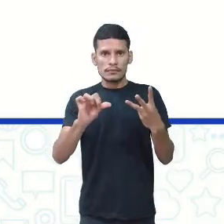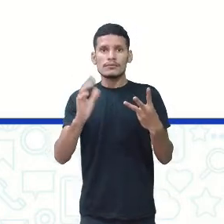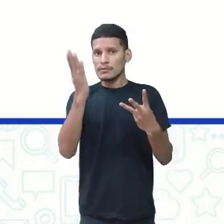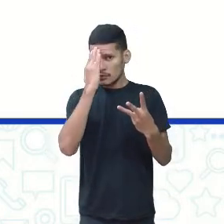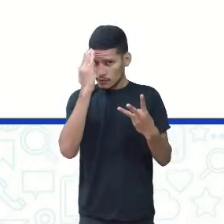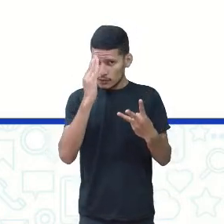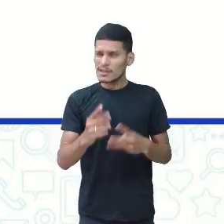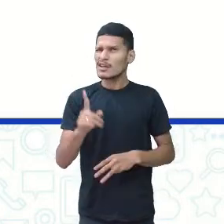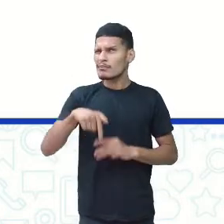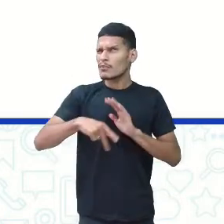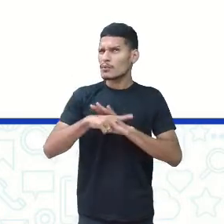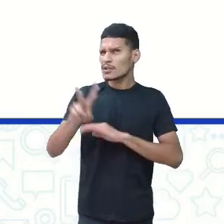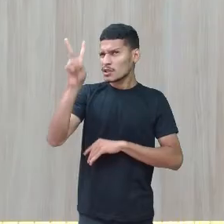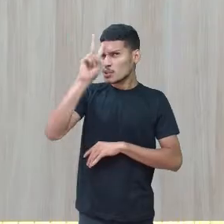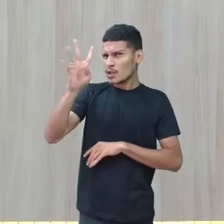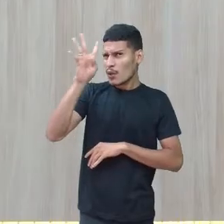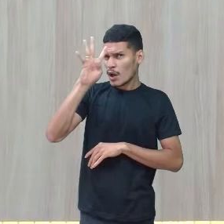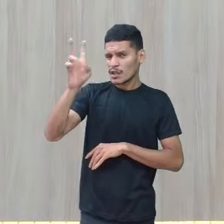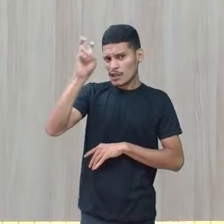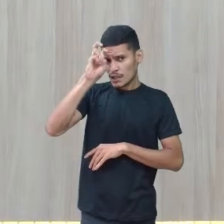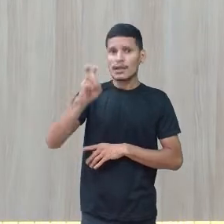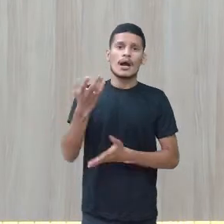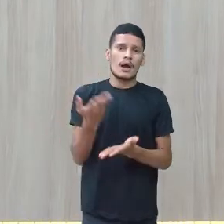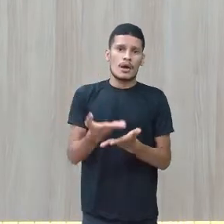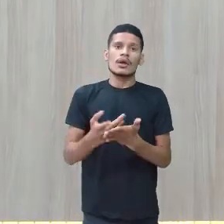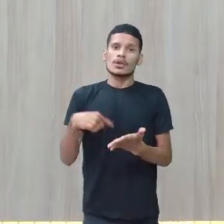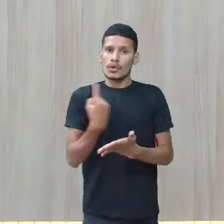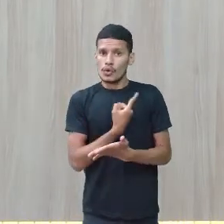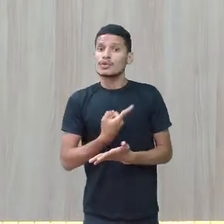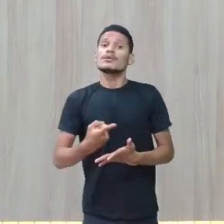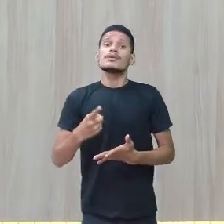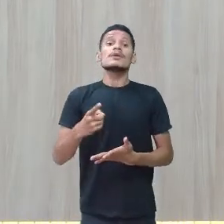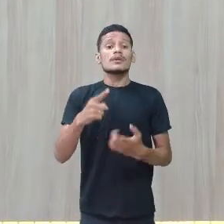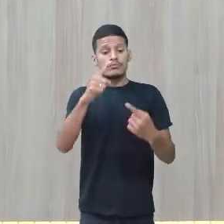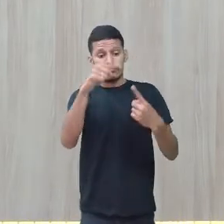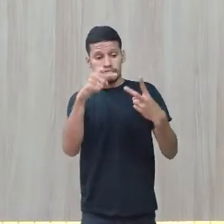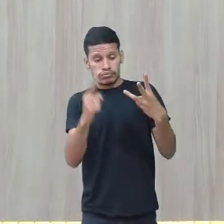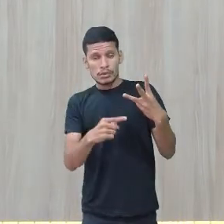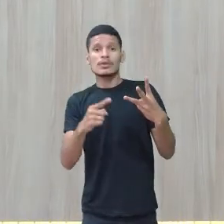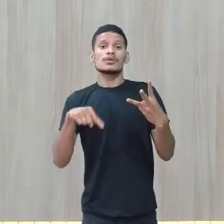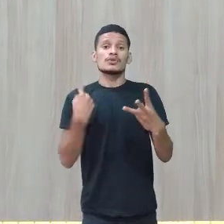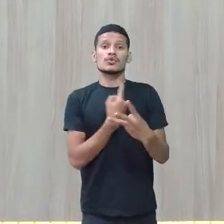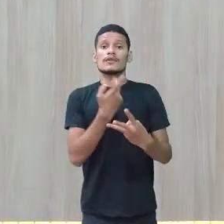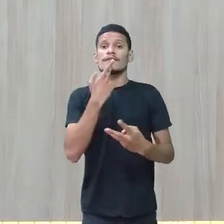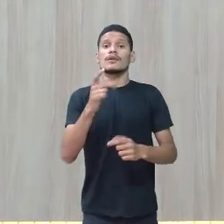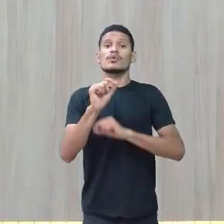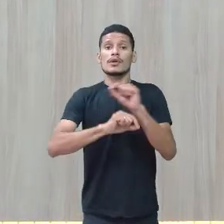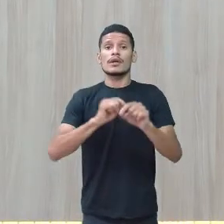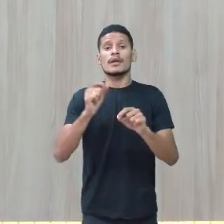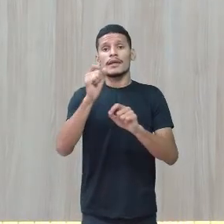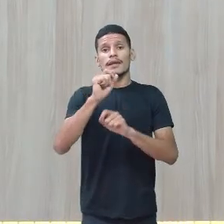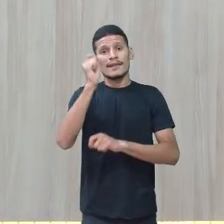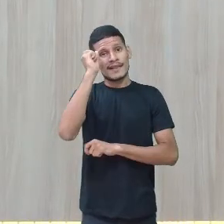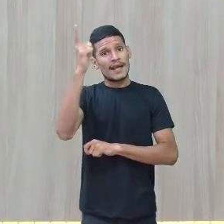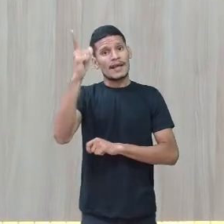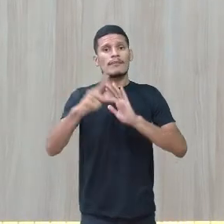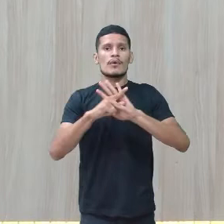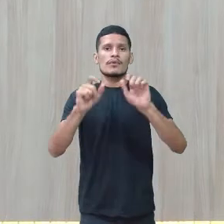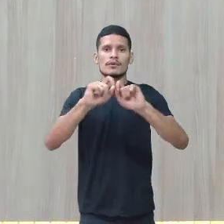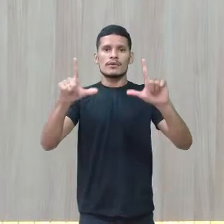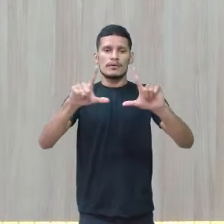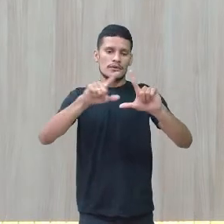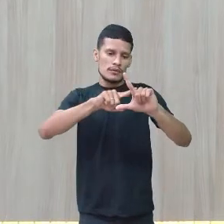são segunda, quarta e quinta. Então, esses dias aí a gente fala, né, a ideia do triângulo,